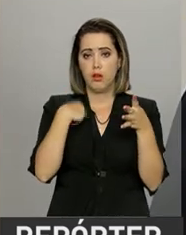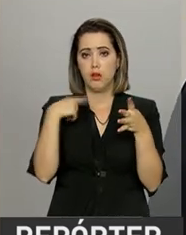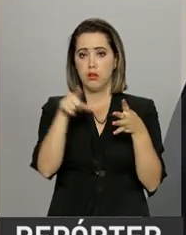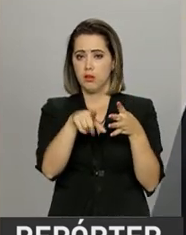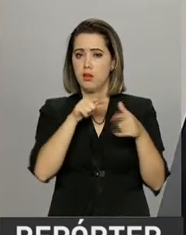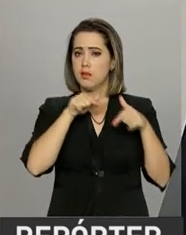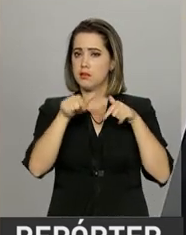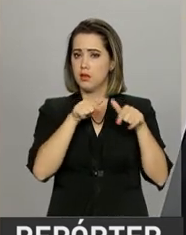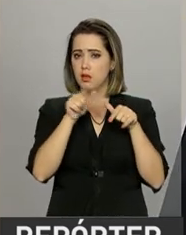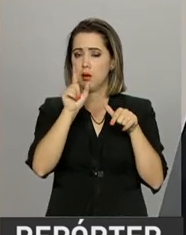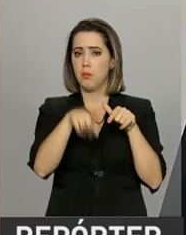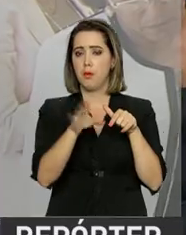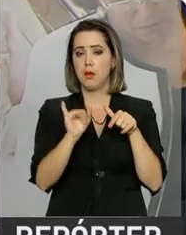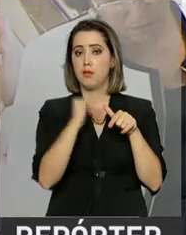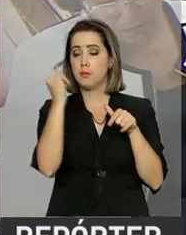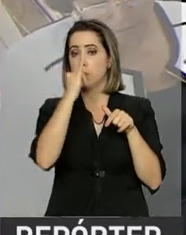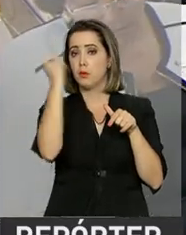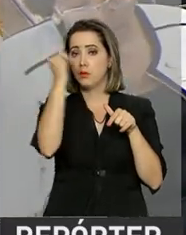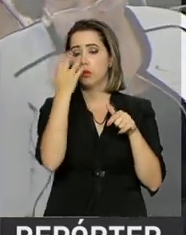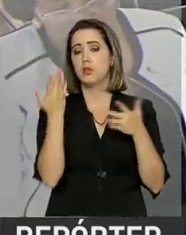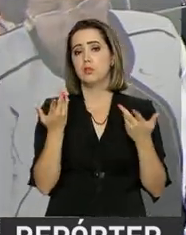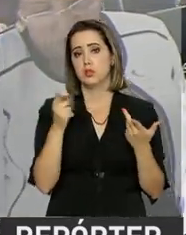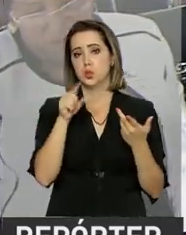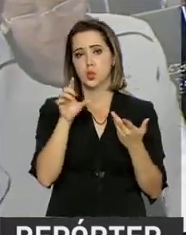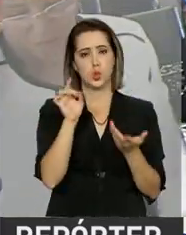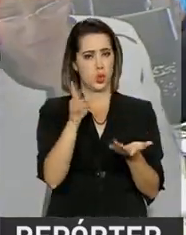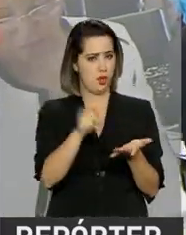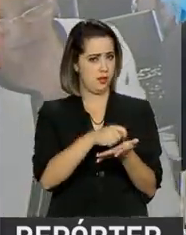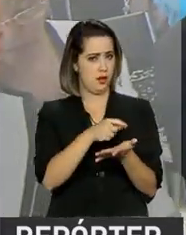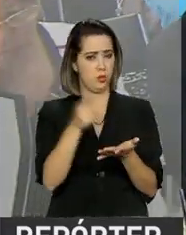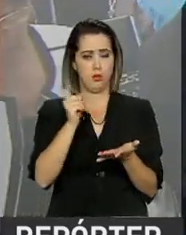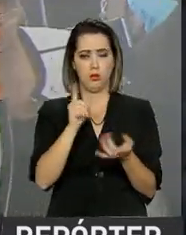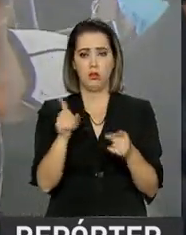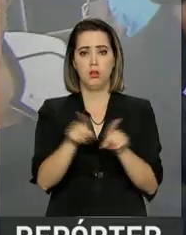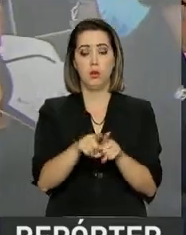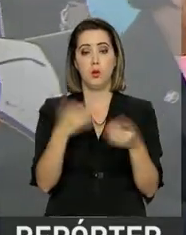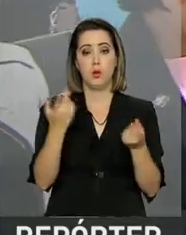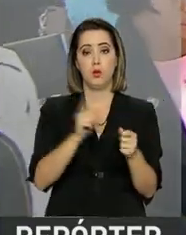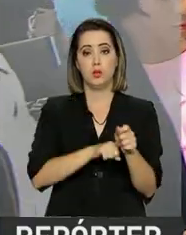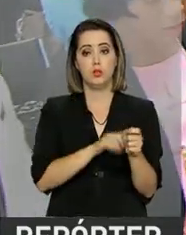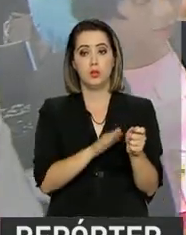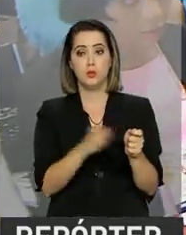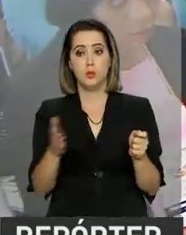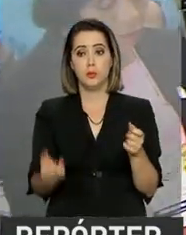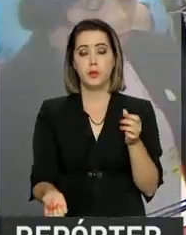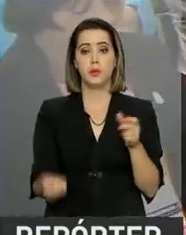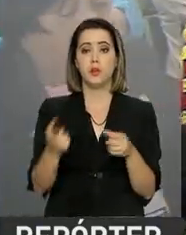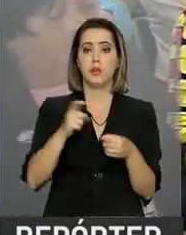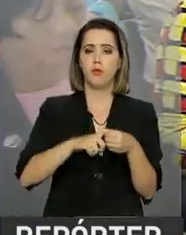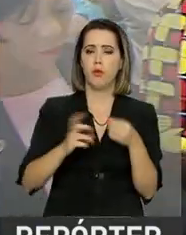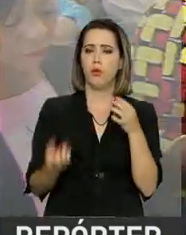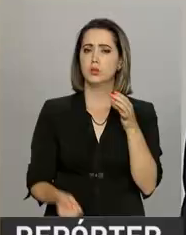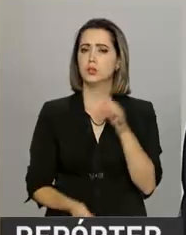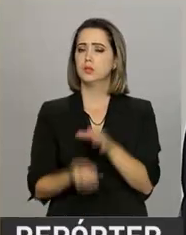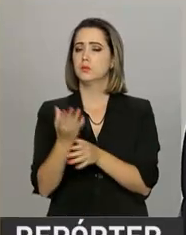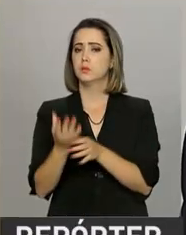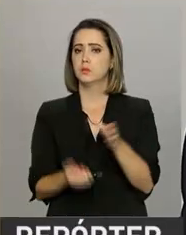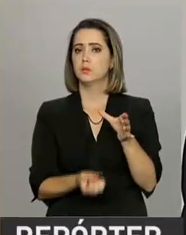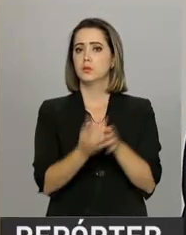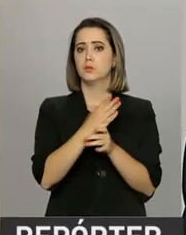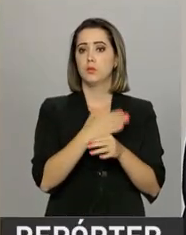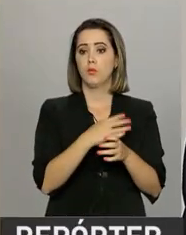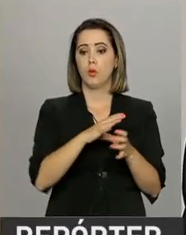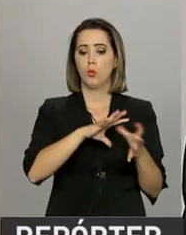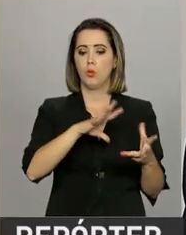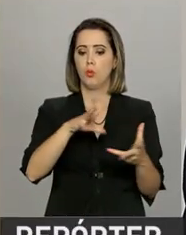ato tem uma significação maior do que a simples assinatura, porque em tempos que ressurgem, todos sabemos, no